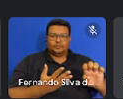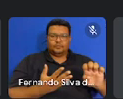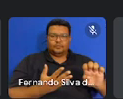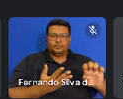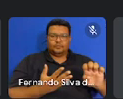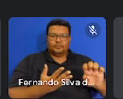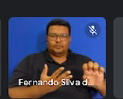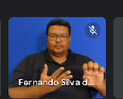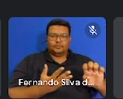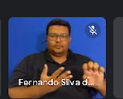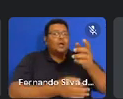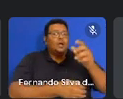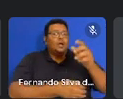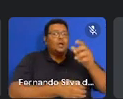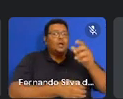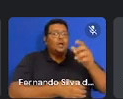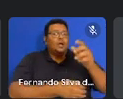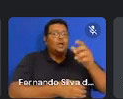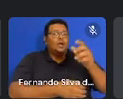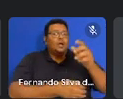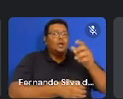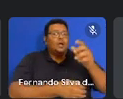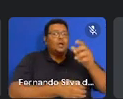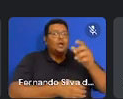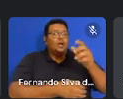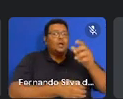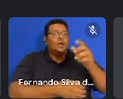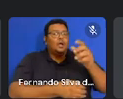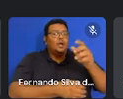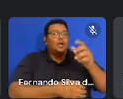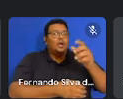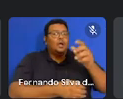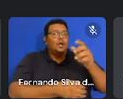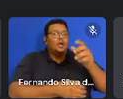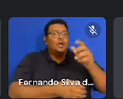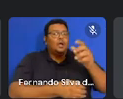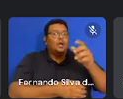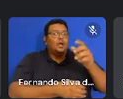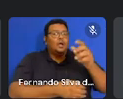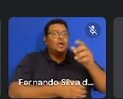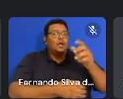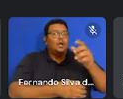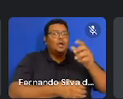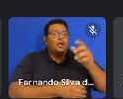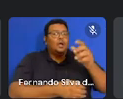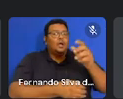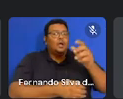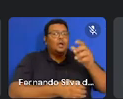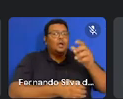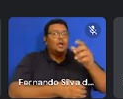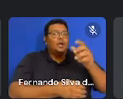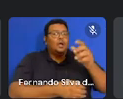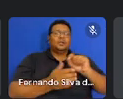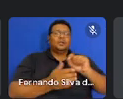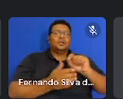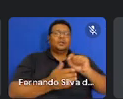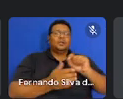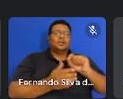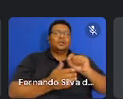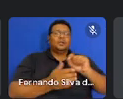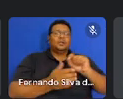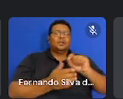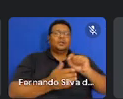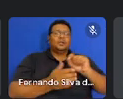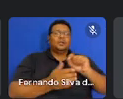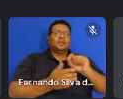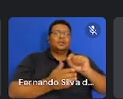par, são 3 números. Mas aqui, para esse problema, são infinitos pontos.